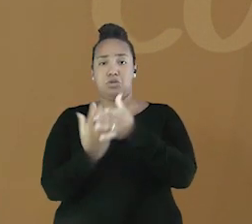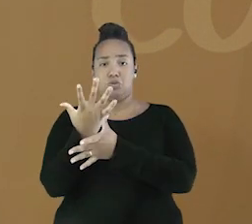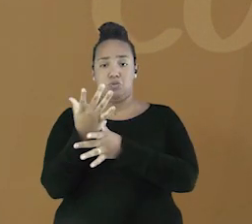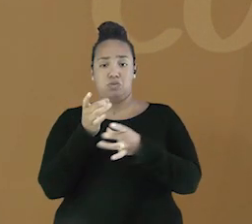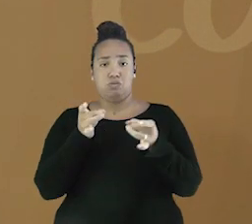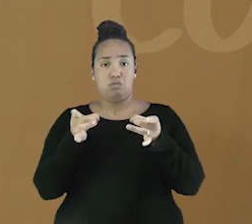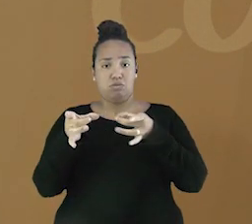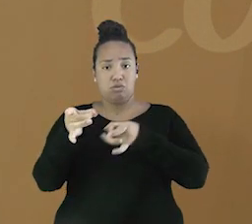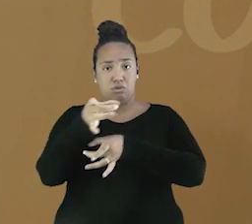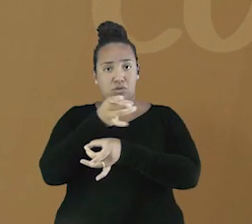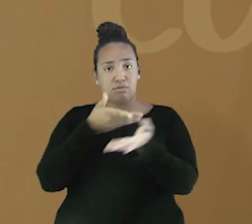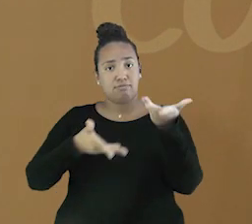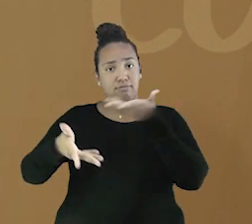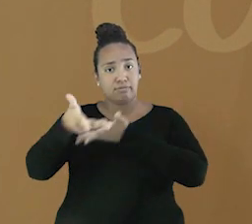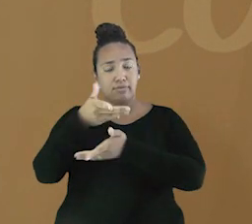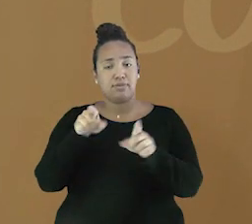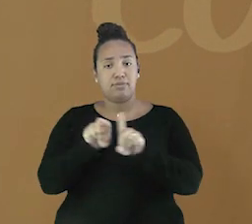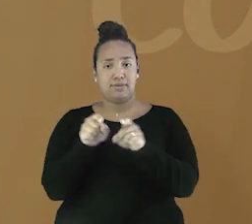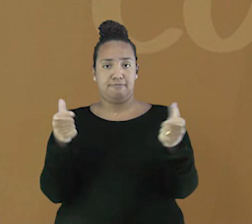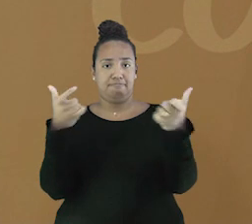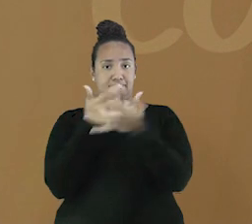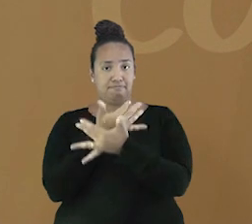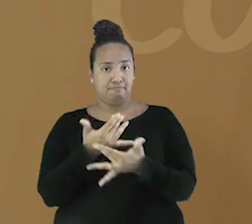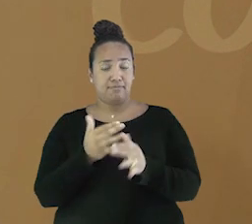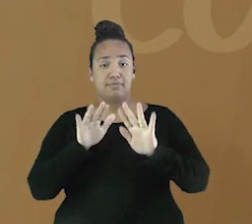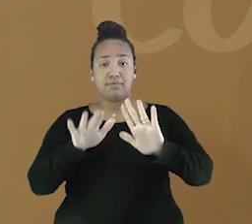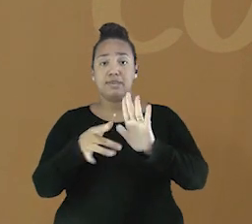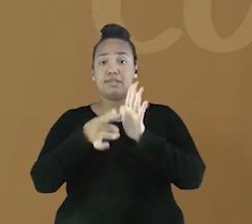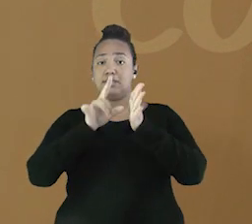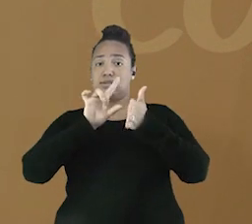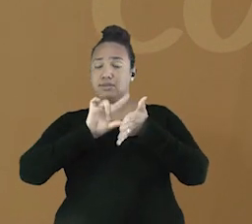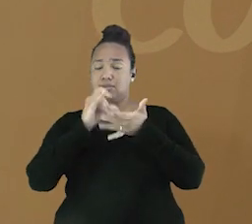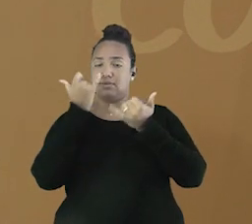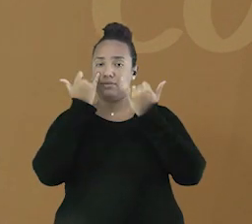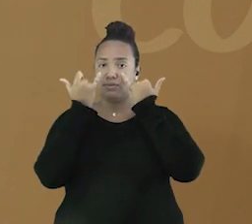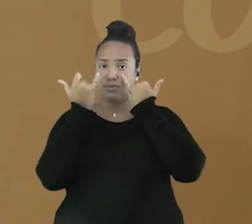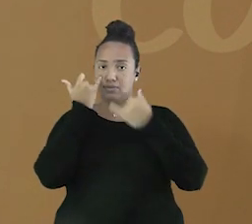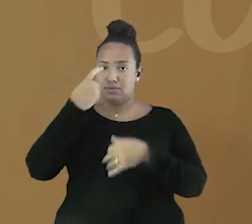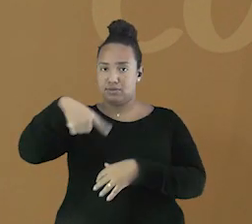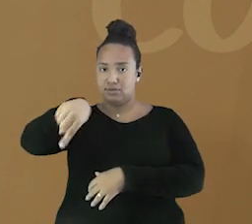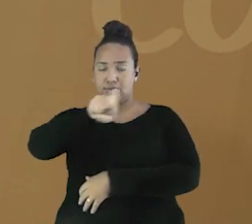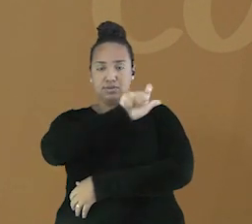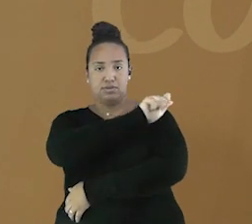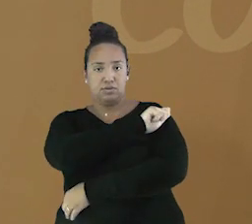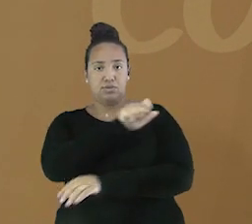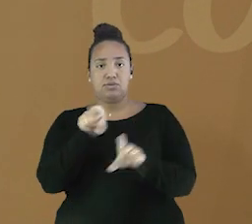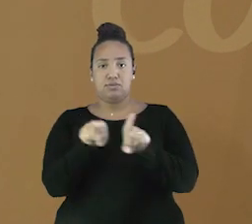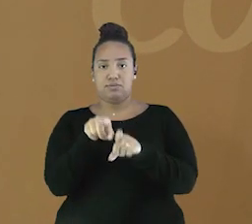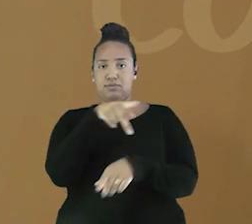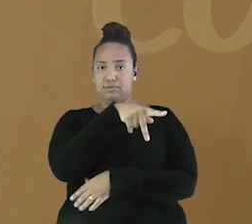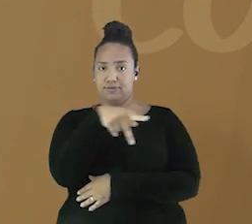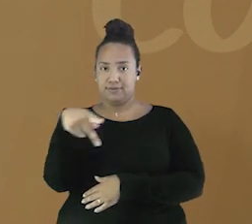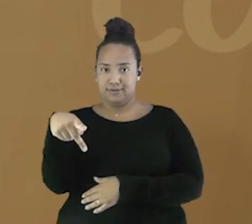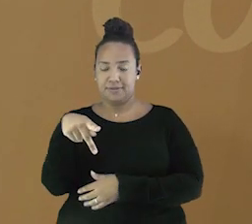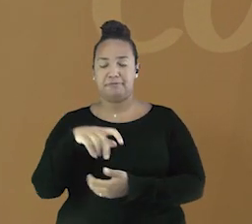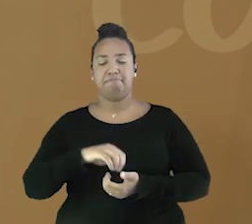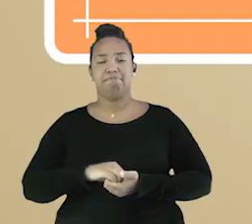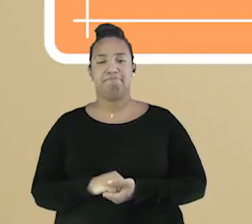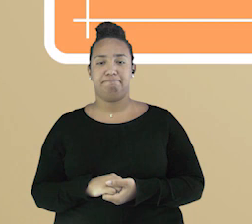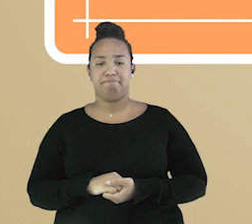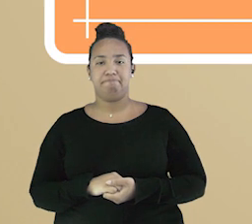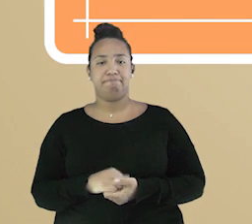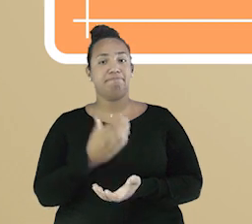comercial e urbano. Mas antes de começar, passarei algumas informações para vocês, estudantes e professores, se